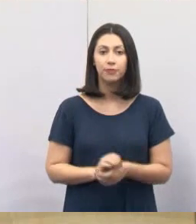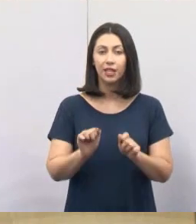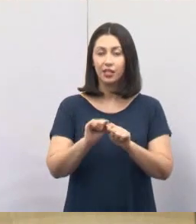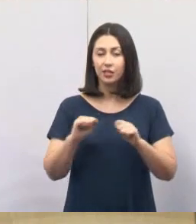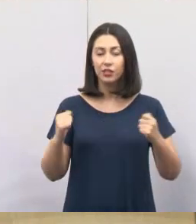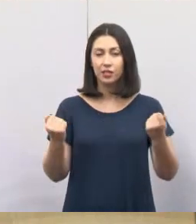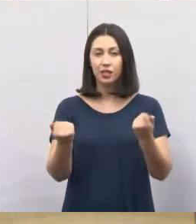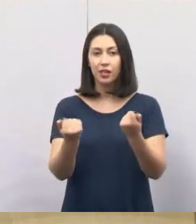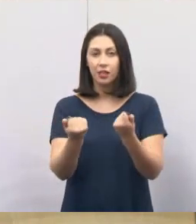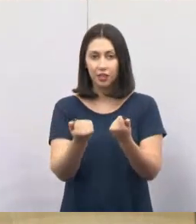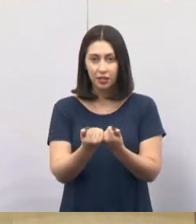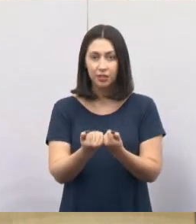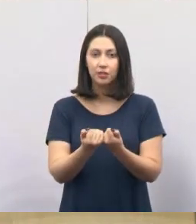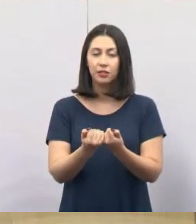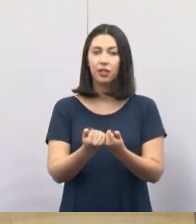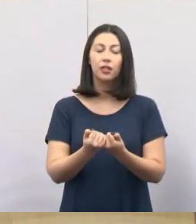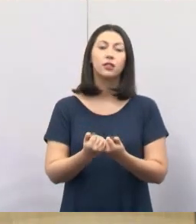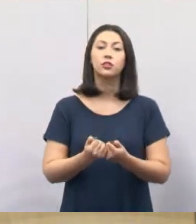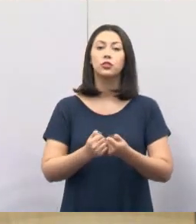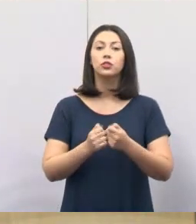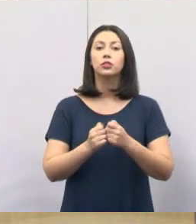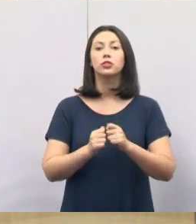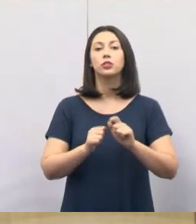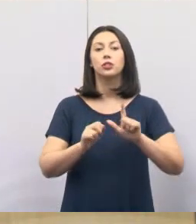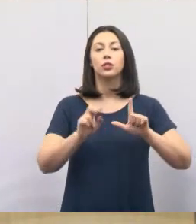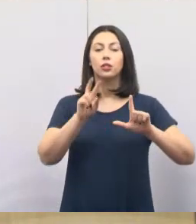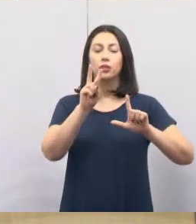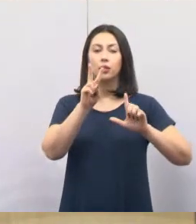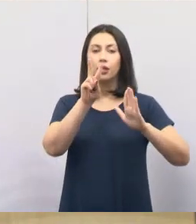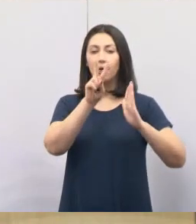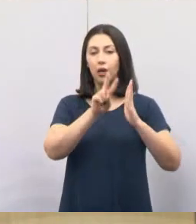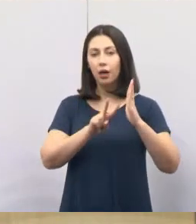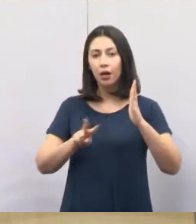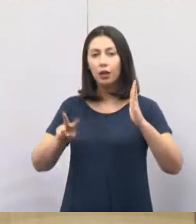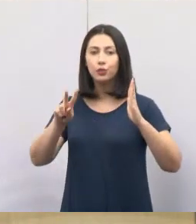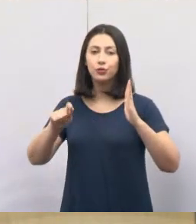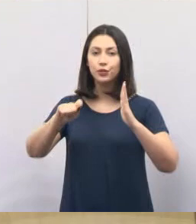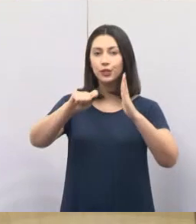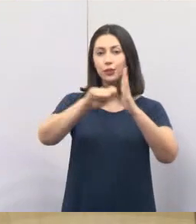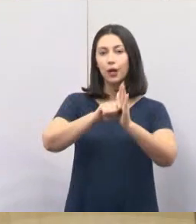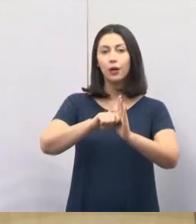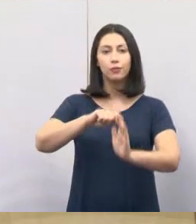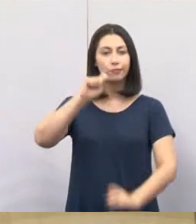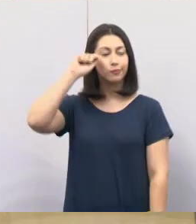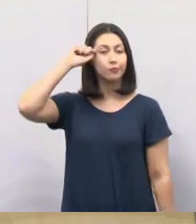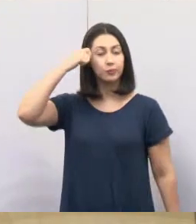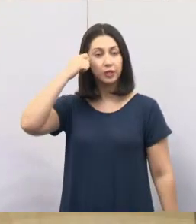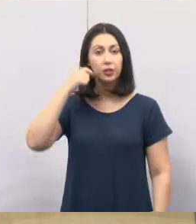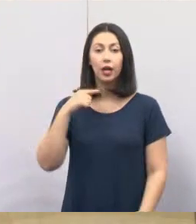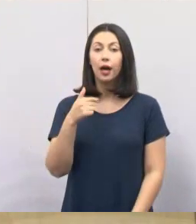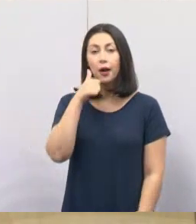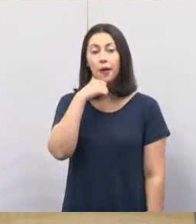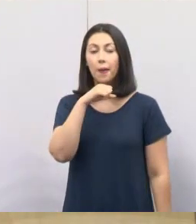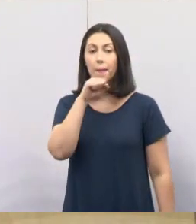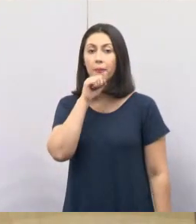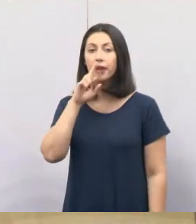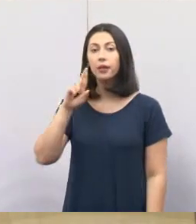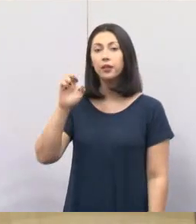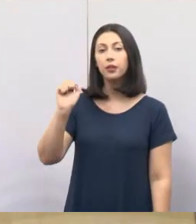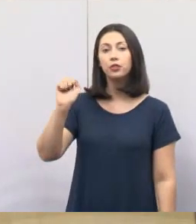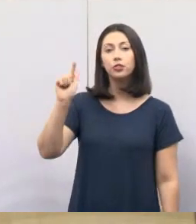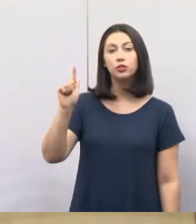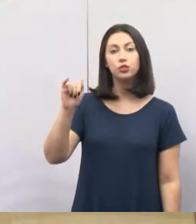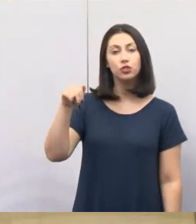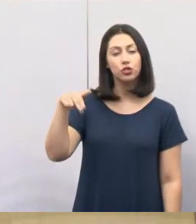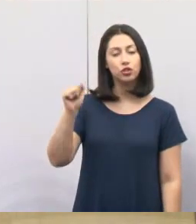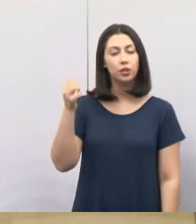Negro. Belize Moraes Ferreira de Oliveira é filha de Regina Maria de Moraes, servidora aposentada da Câmara